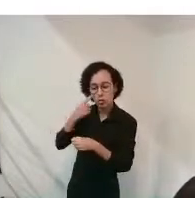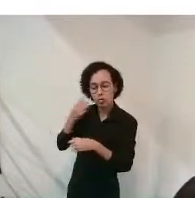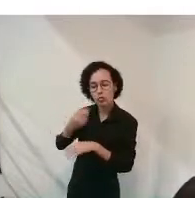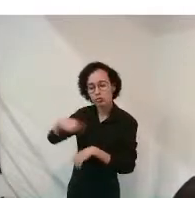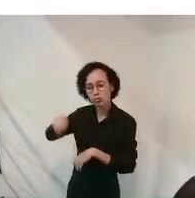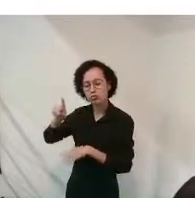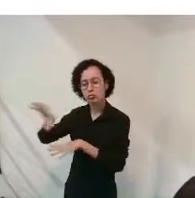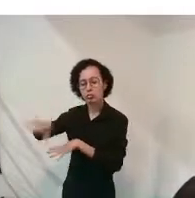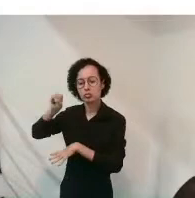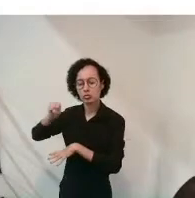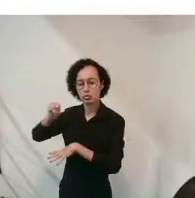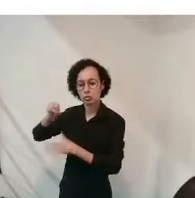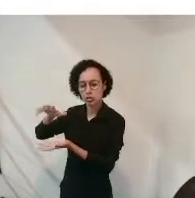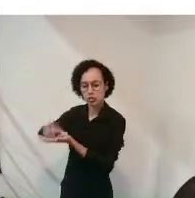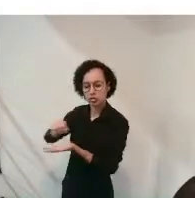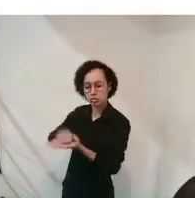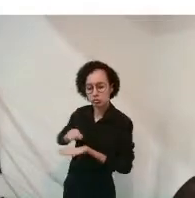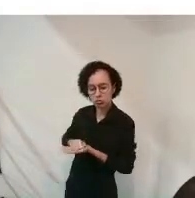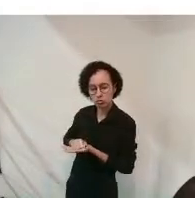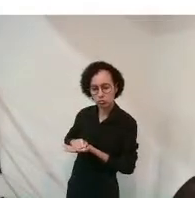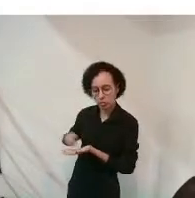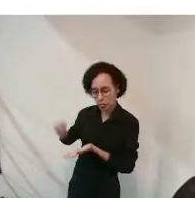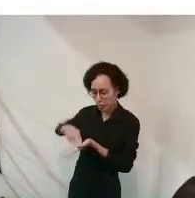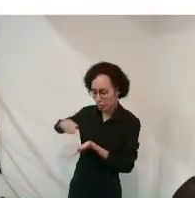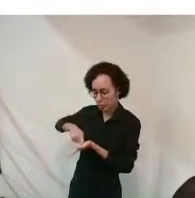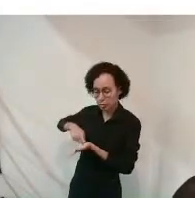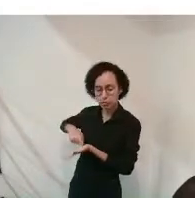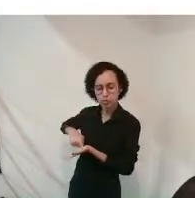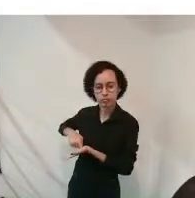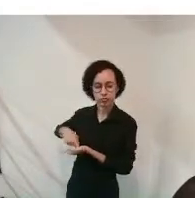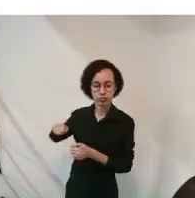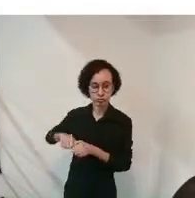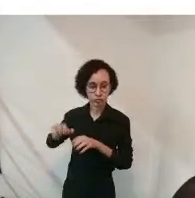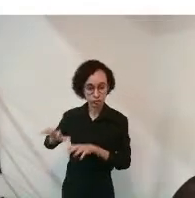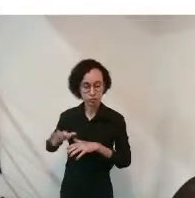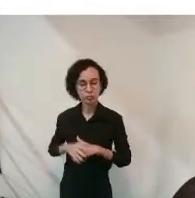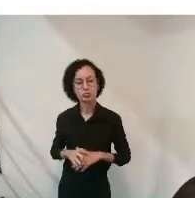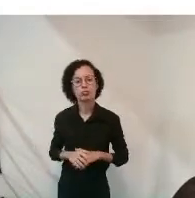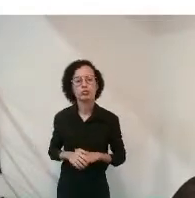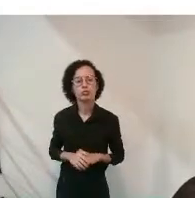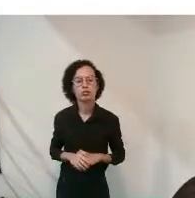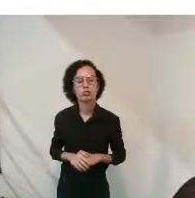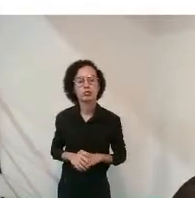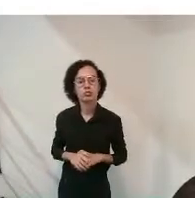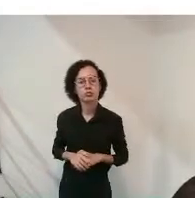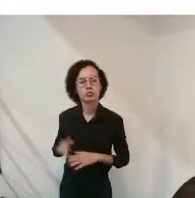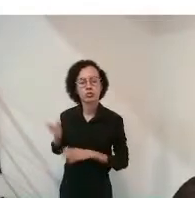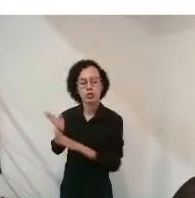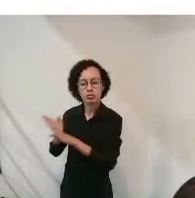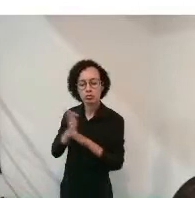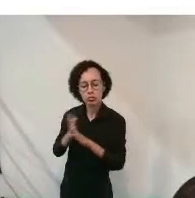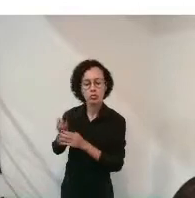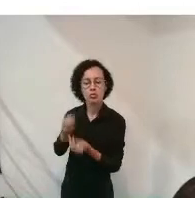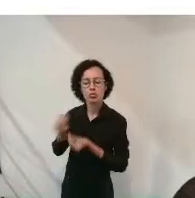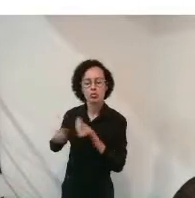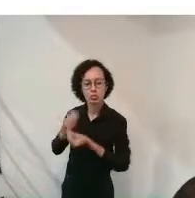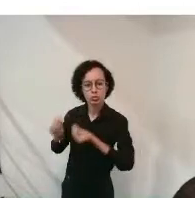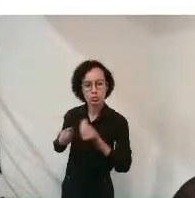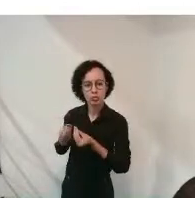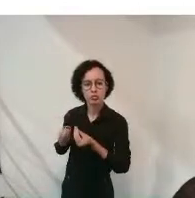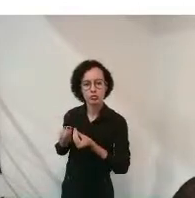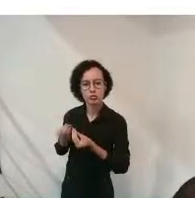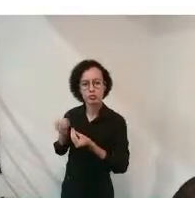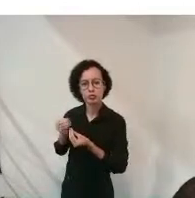o registro dos catadores. Feito isso, nós localizamos a forma com que